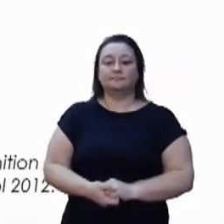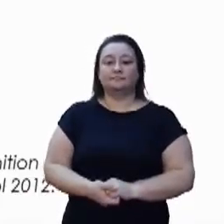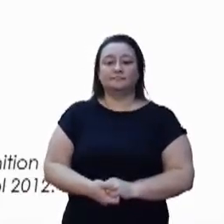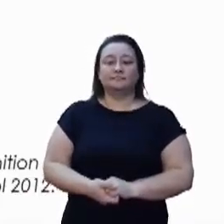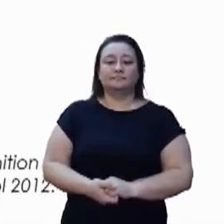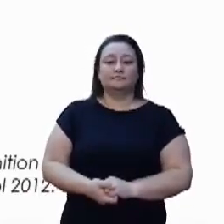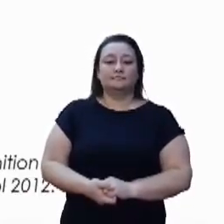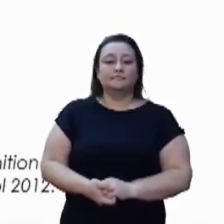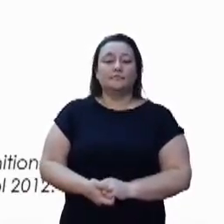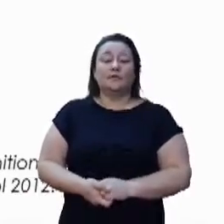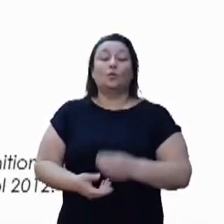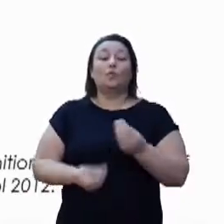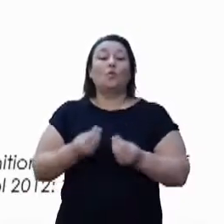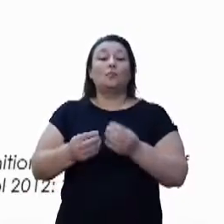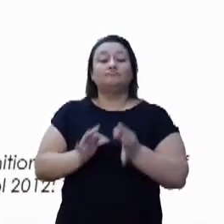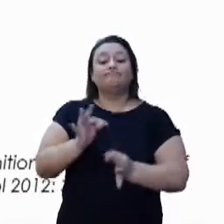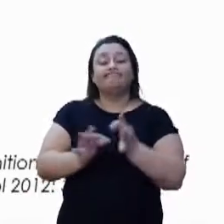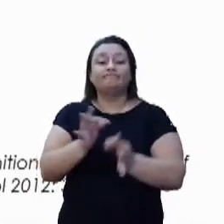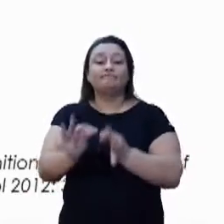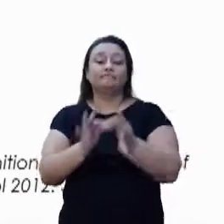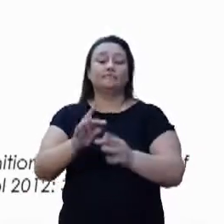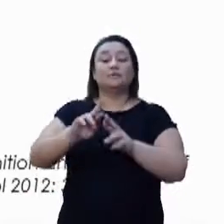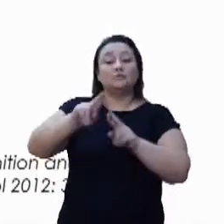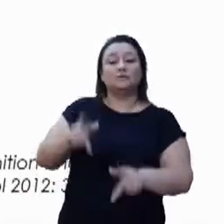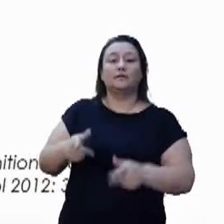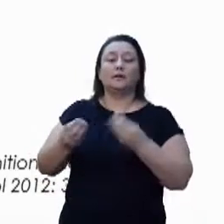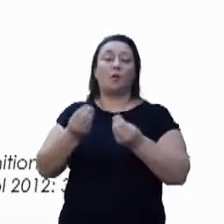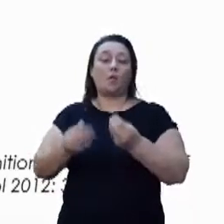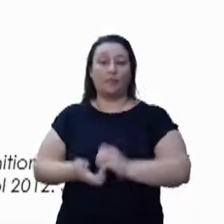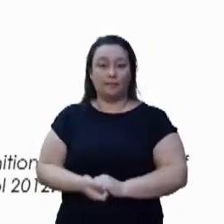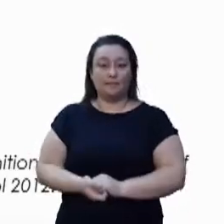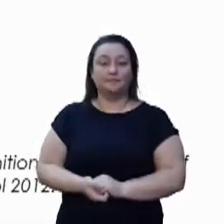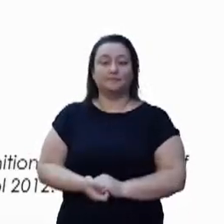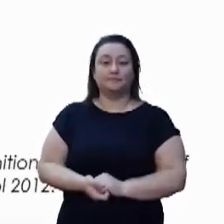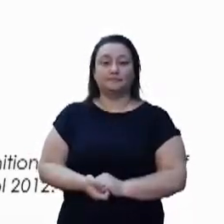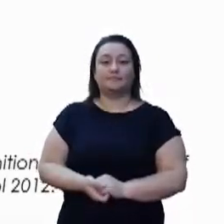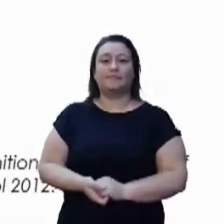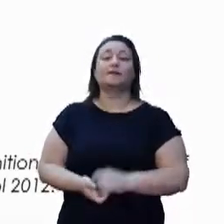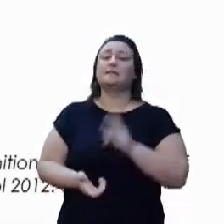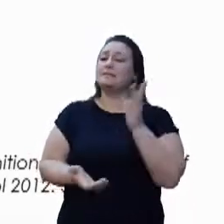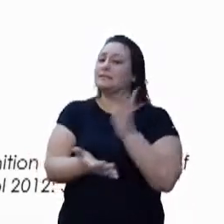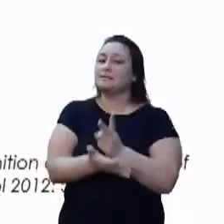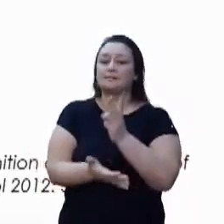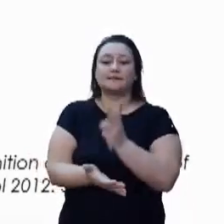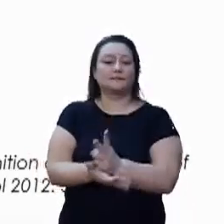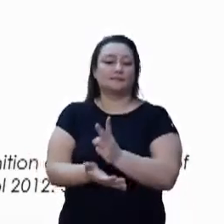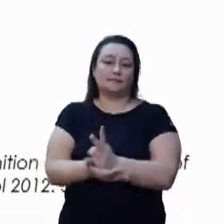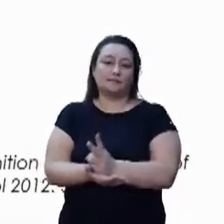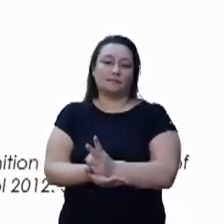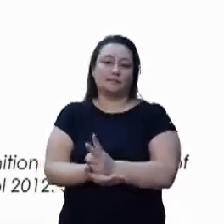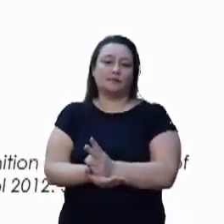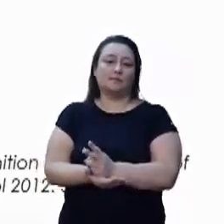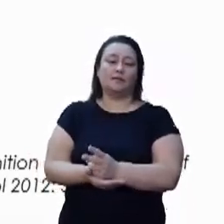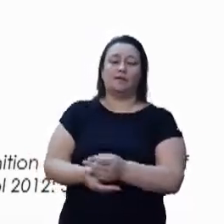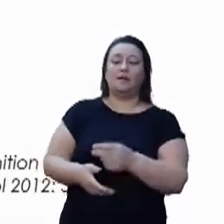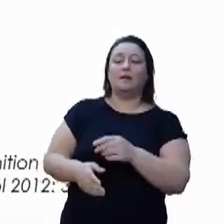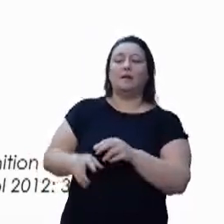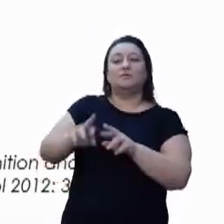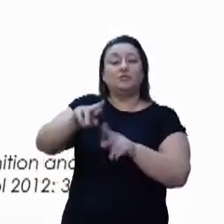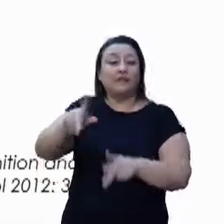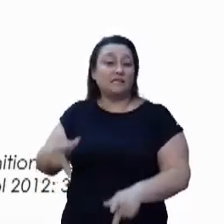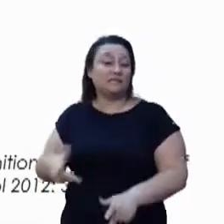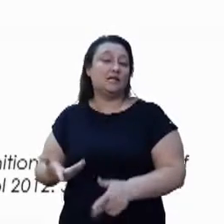Em relação ao diagnóstico diferencial, sempre acaba caindo como diagnóstico diferencial, principalmente